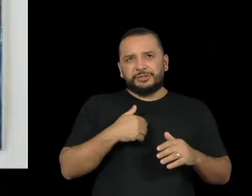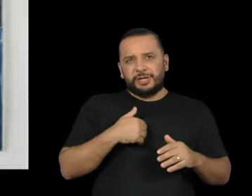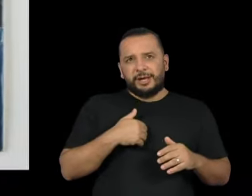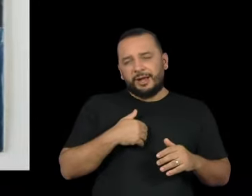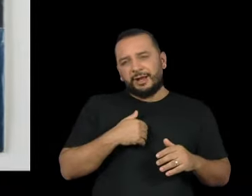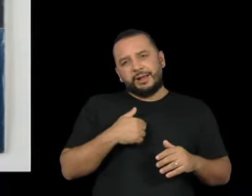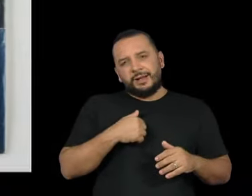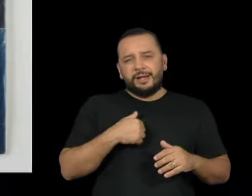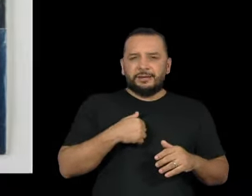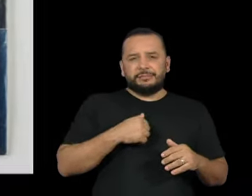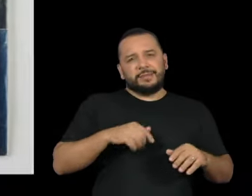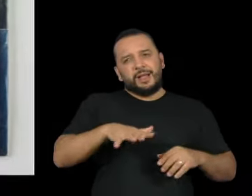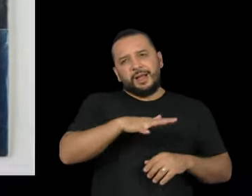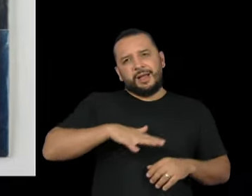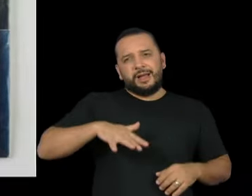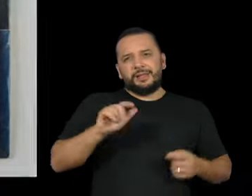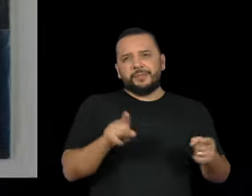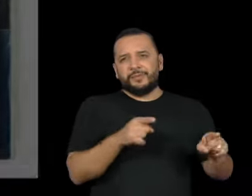tango.